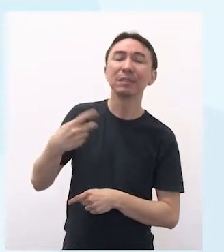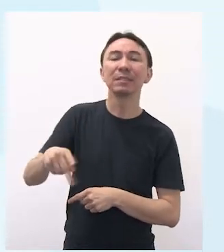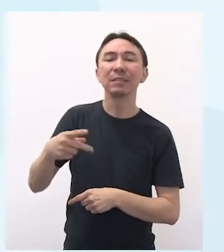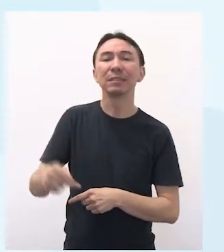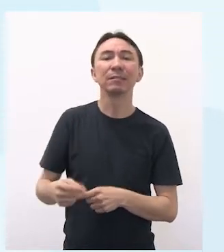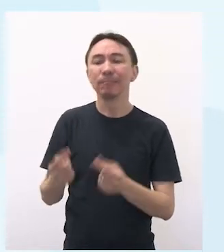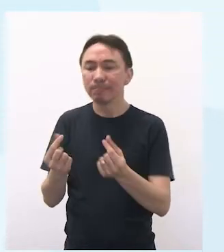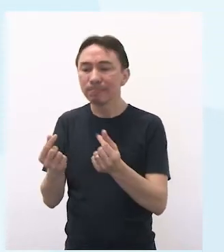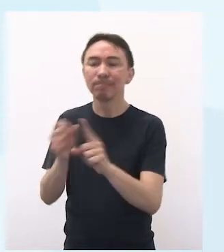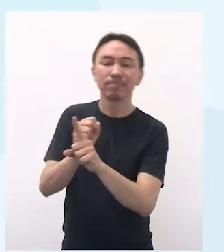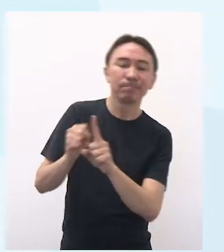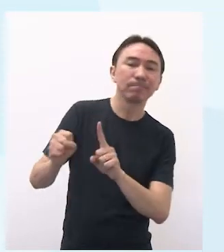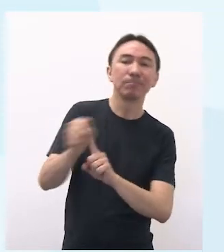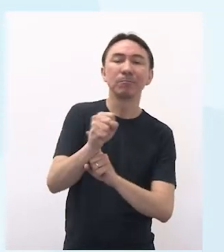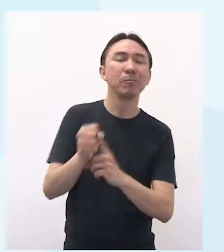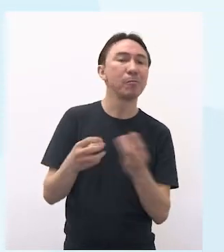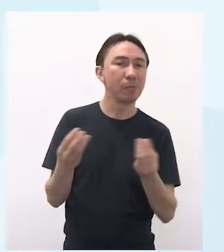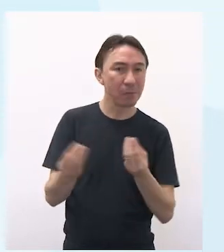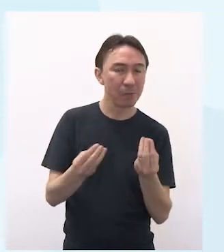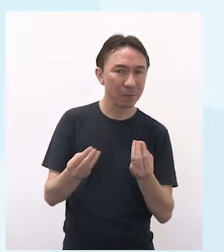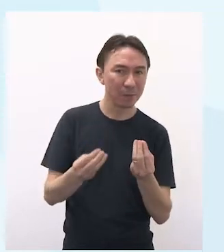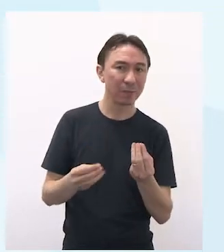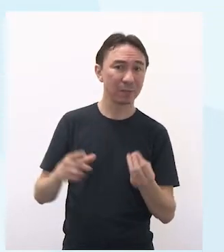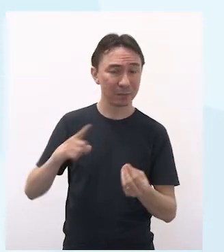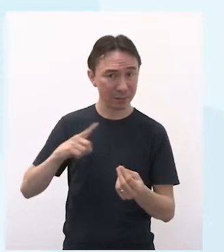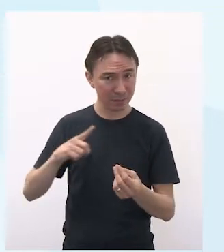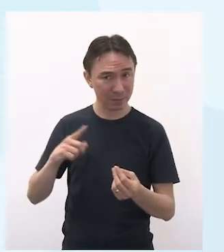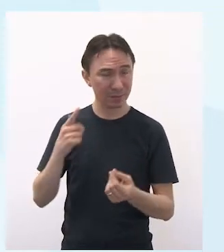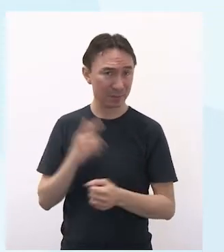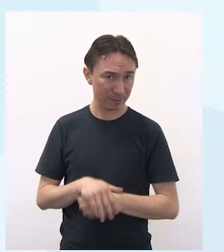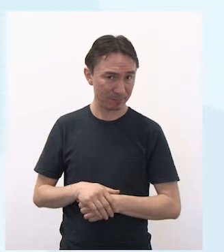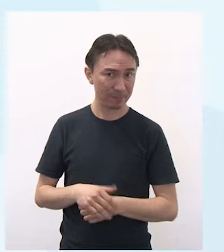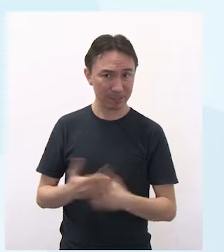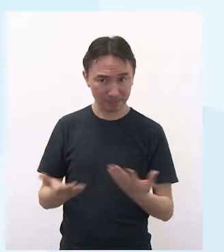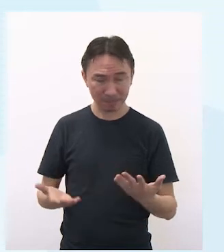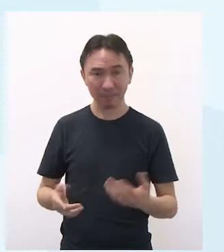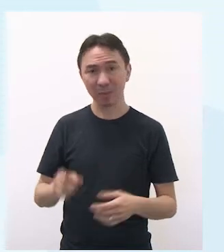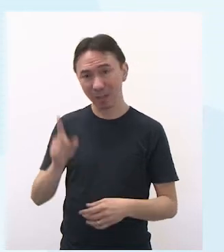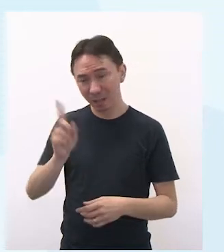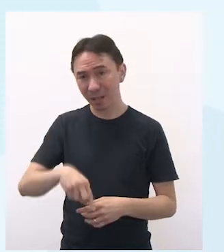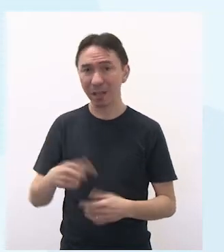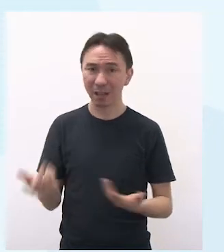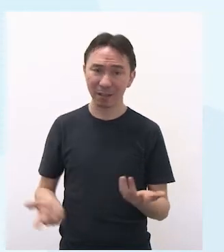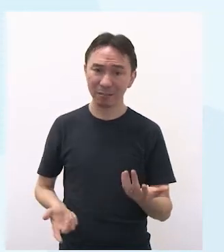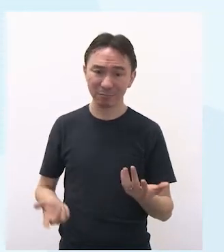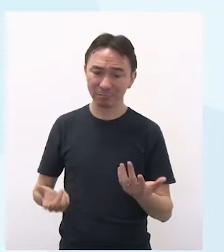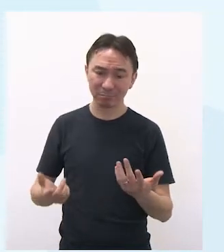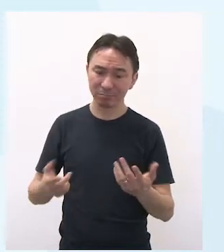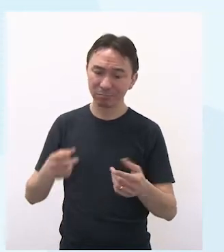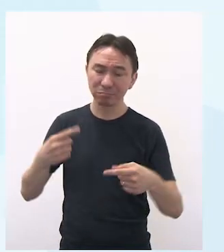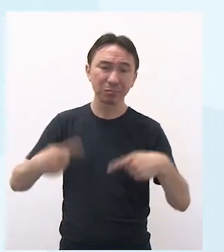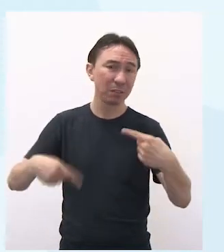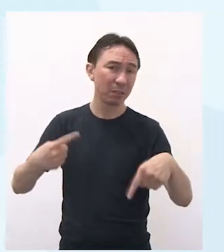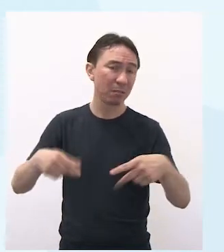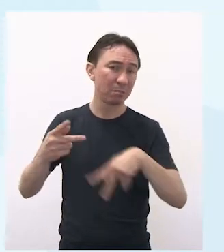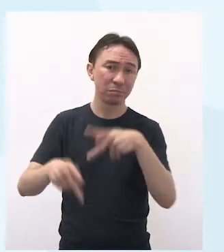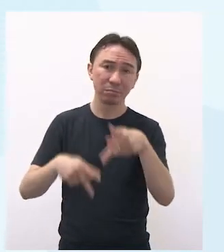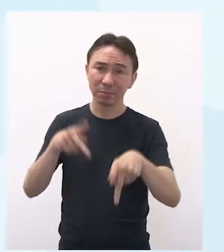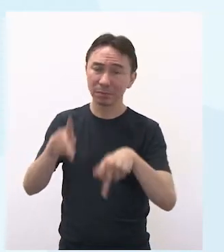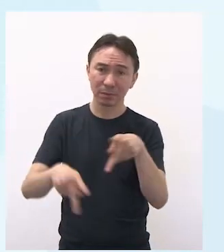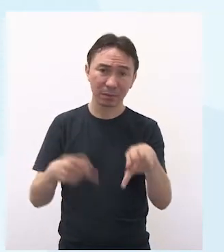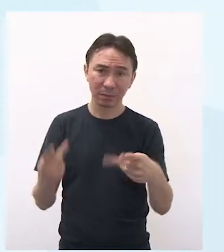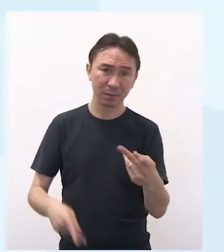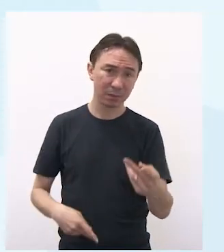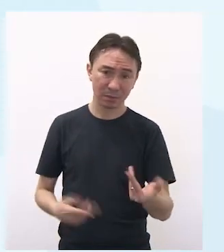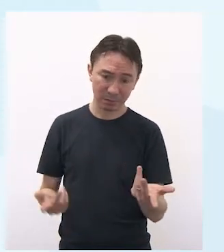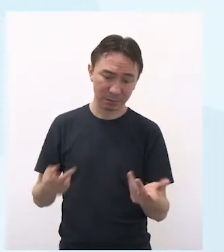os estudantes, porque, como nós já falamos, é um levantamento sobre política pública educacional das escolas